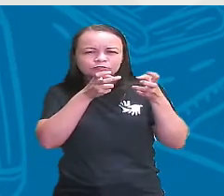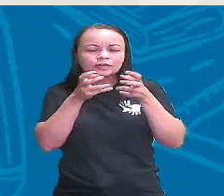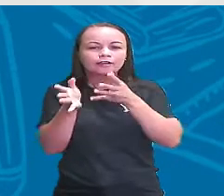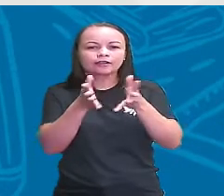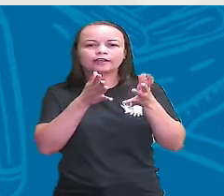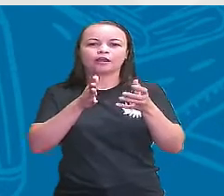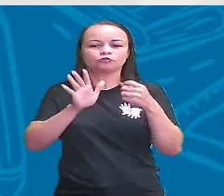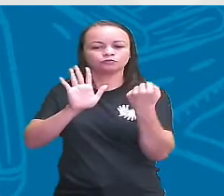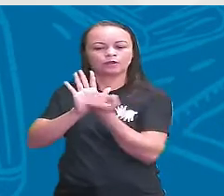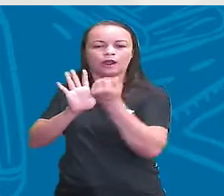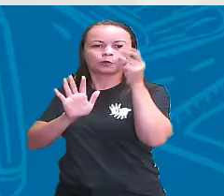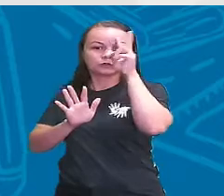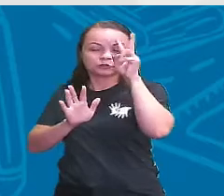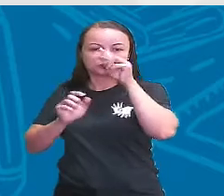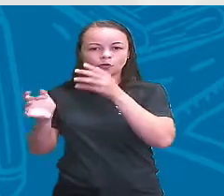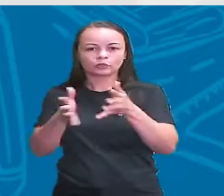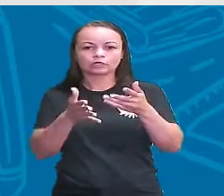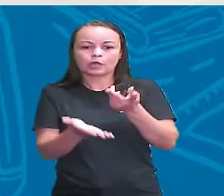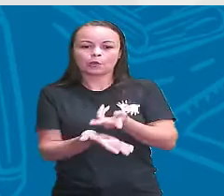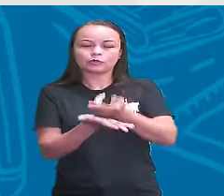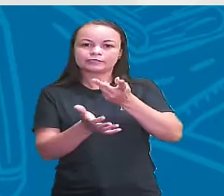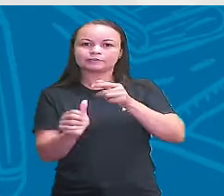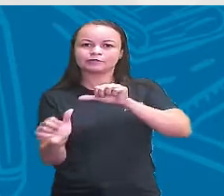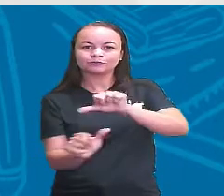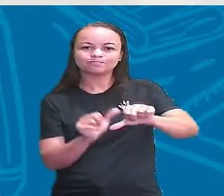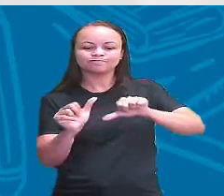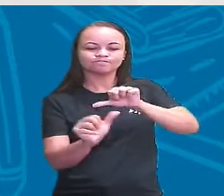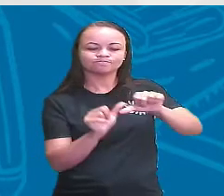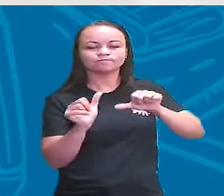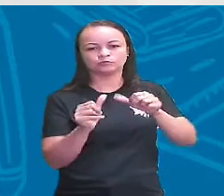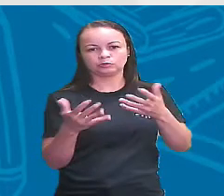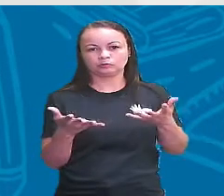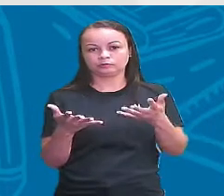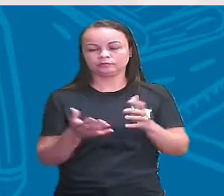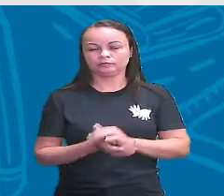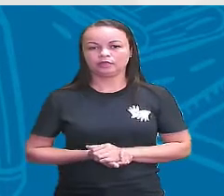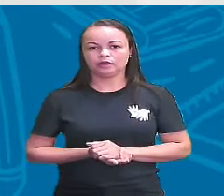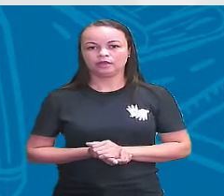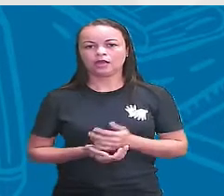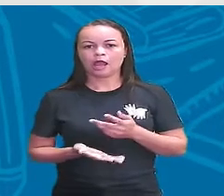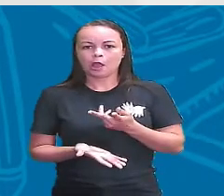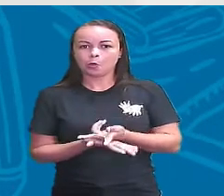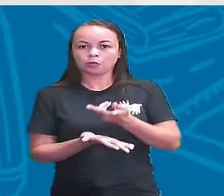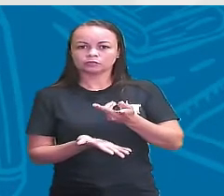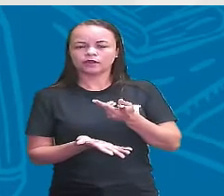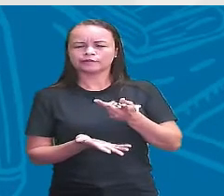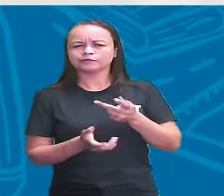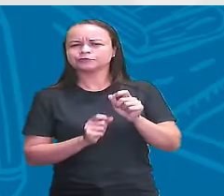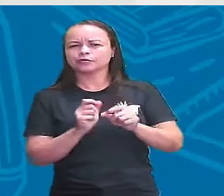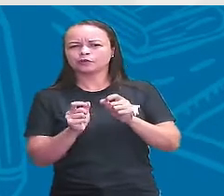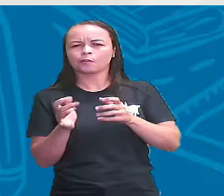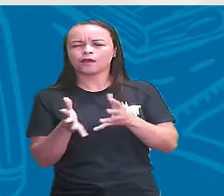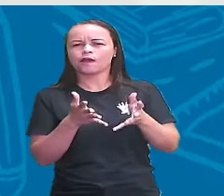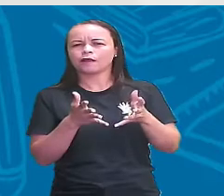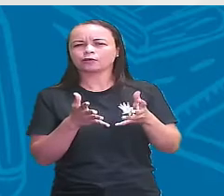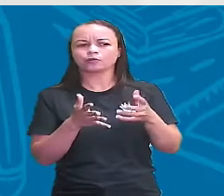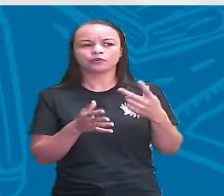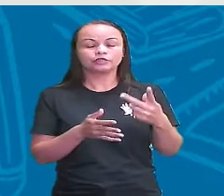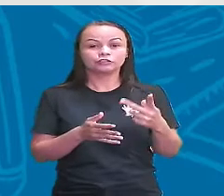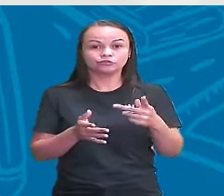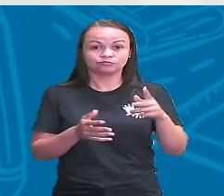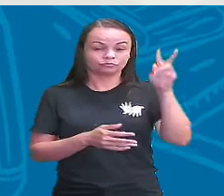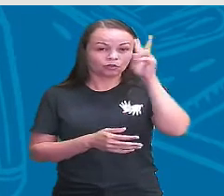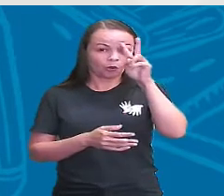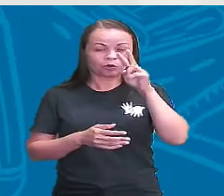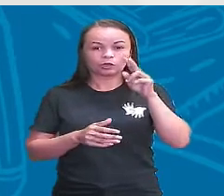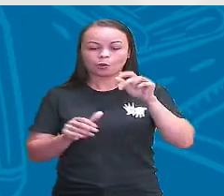as mudanças ocorridas após esses acontecimentos, tá? Olha, quando acontece um marco histórico, é sempre algo que